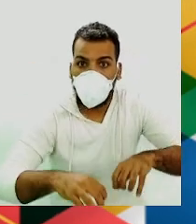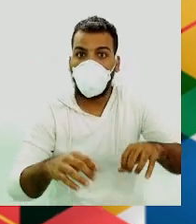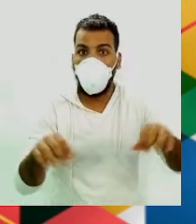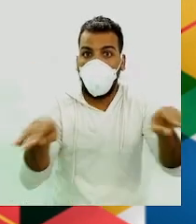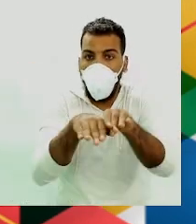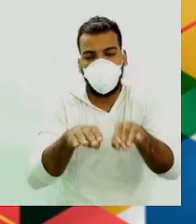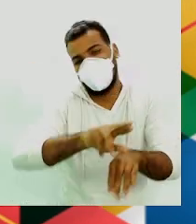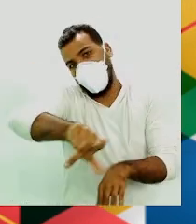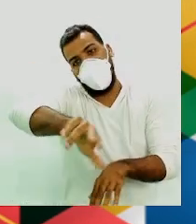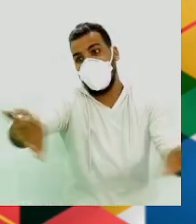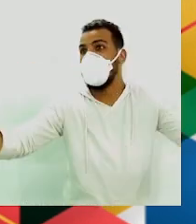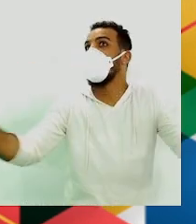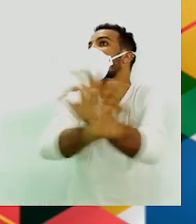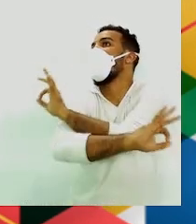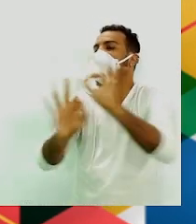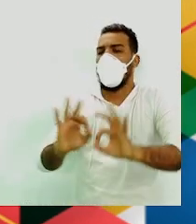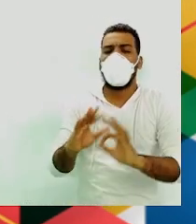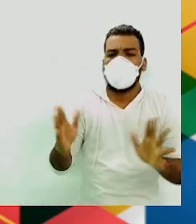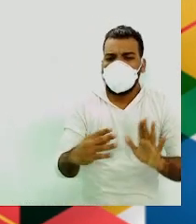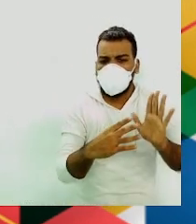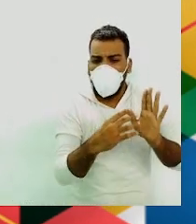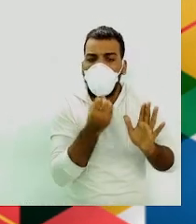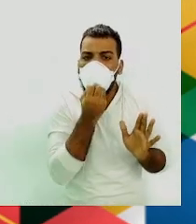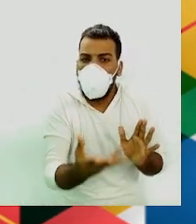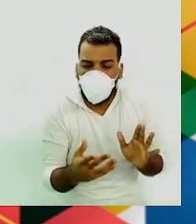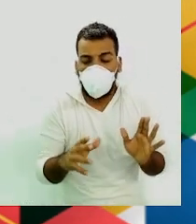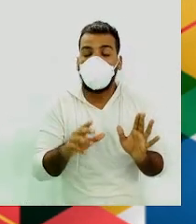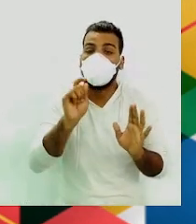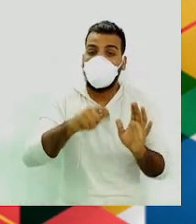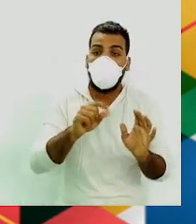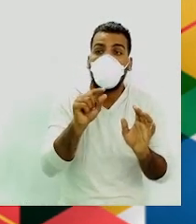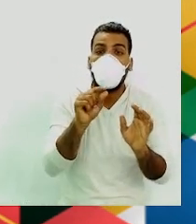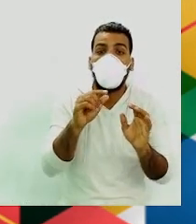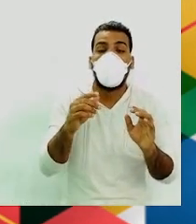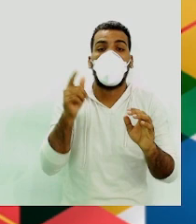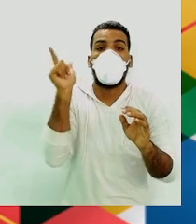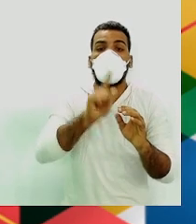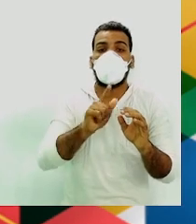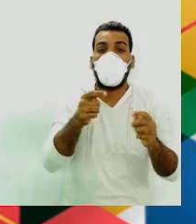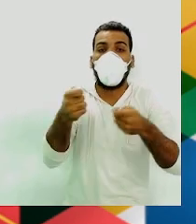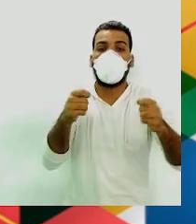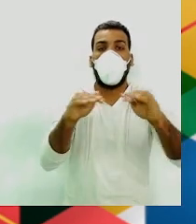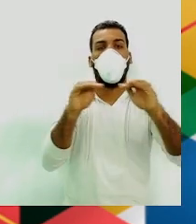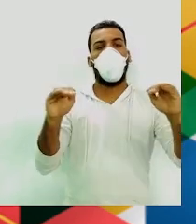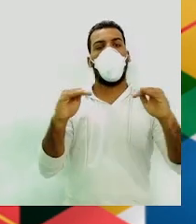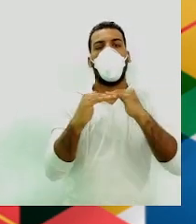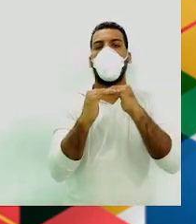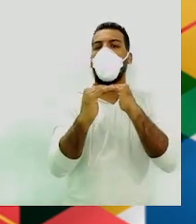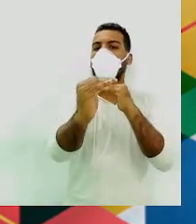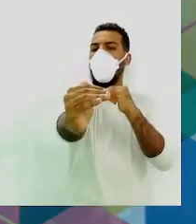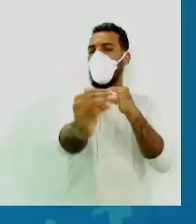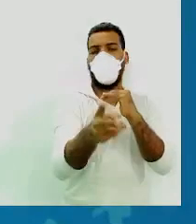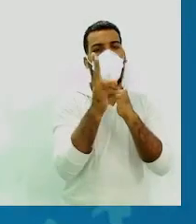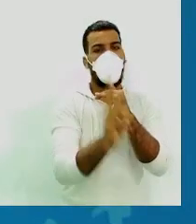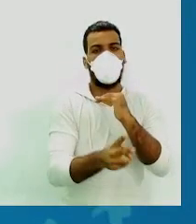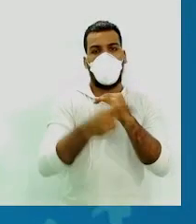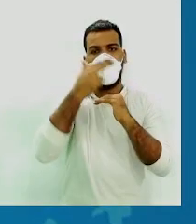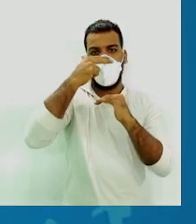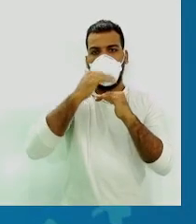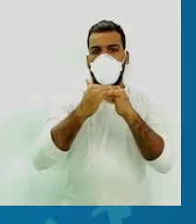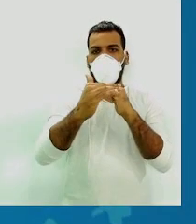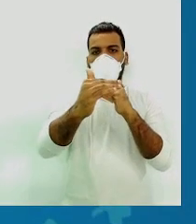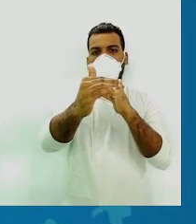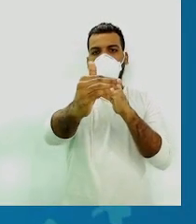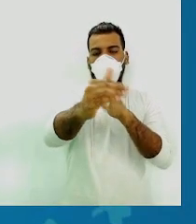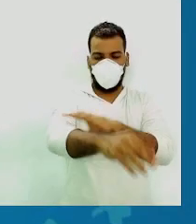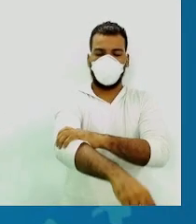é o ideal, então o que deveria existir é a estabilidade daquilo que do seu reino,